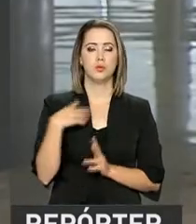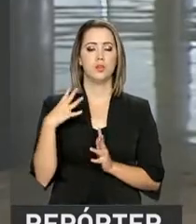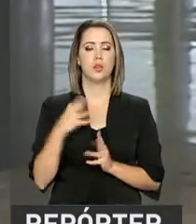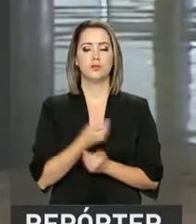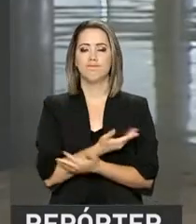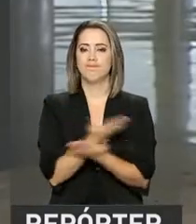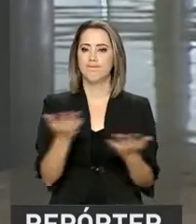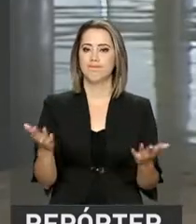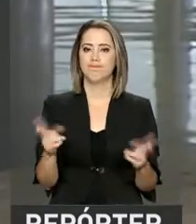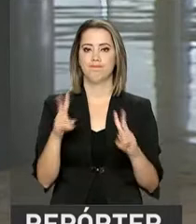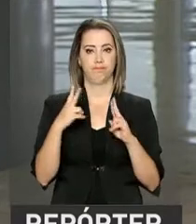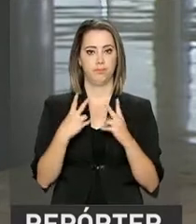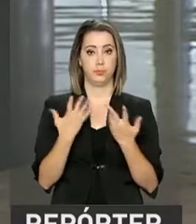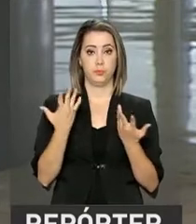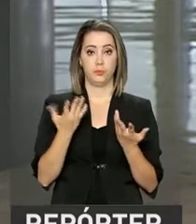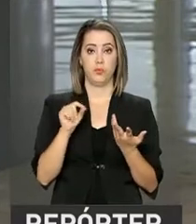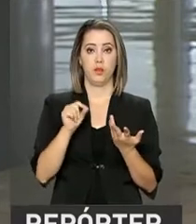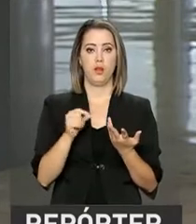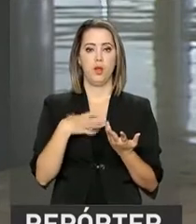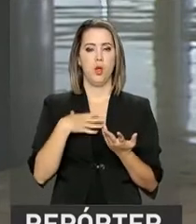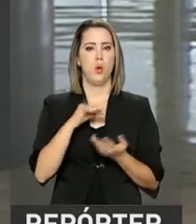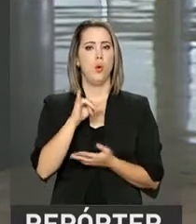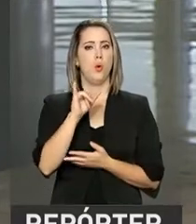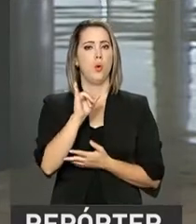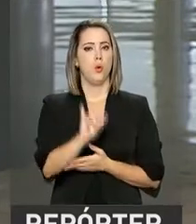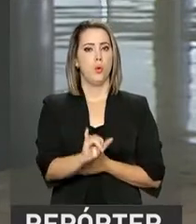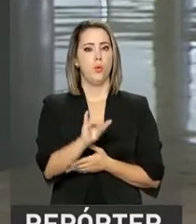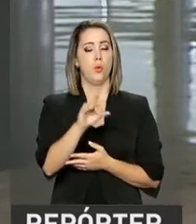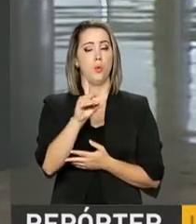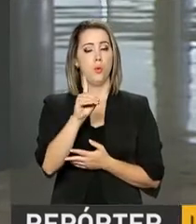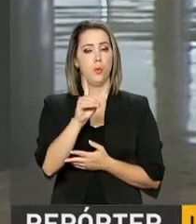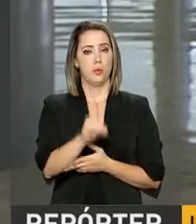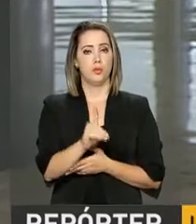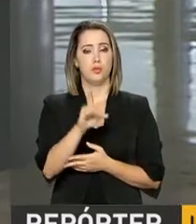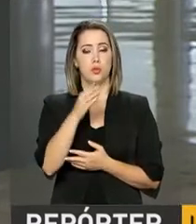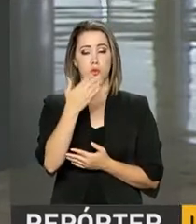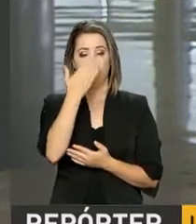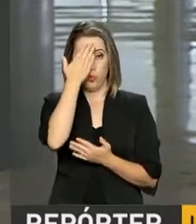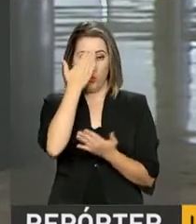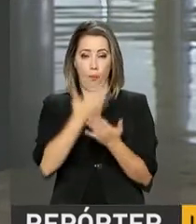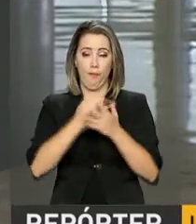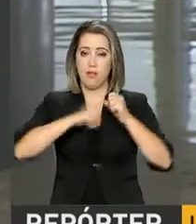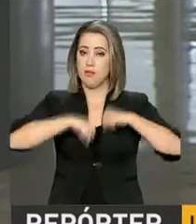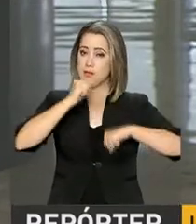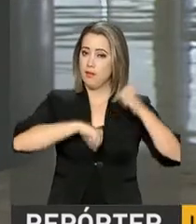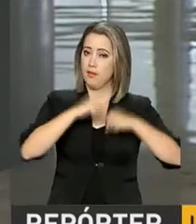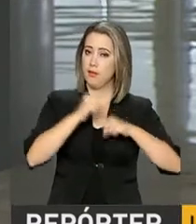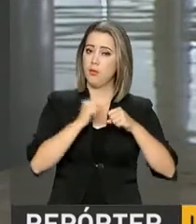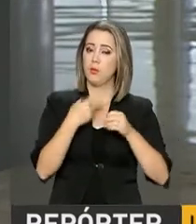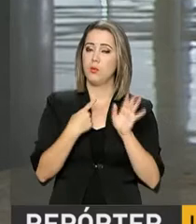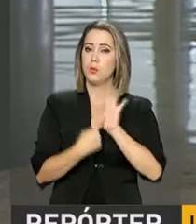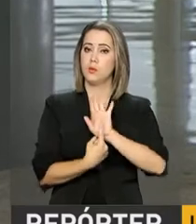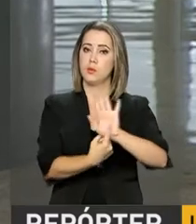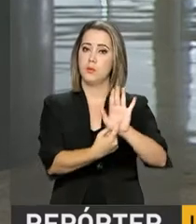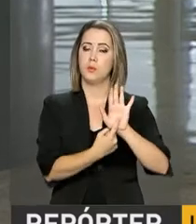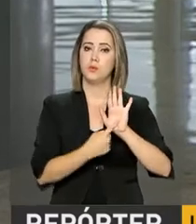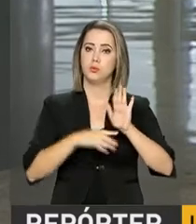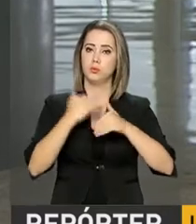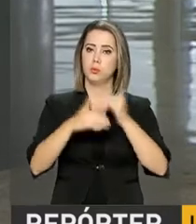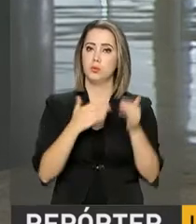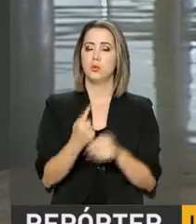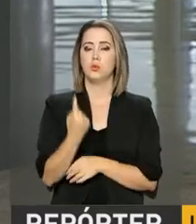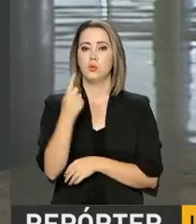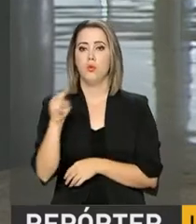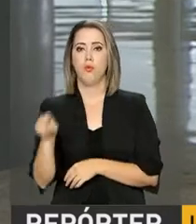assistem cortados o índice de confiança da indústria medido pela fundação getúlio vargas e de que o avanço de 1,2 ponto em